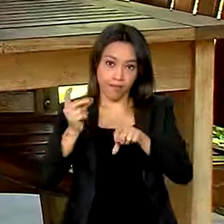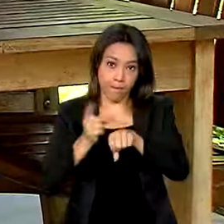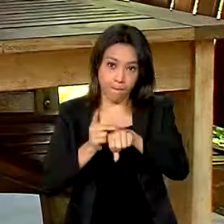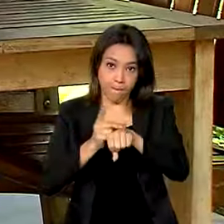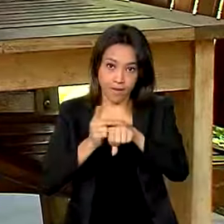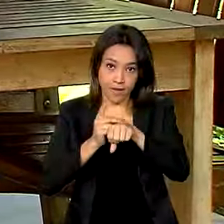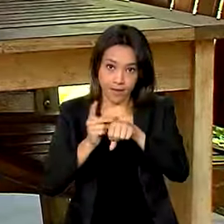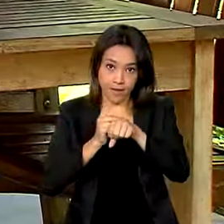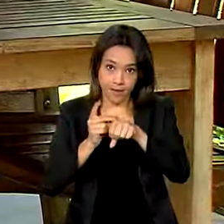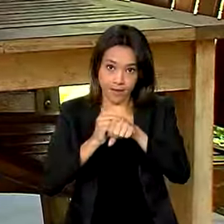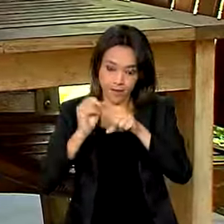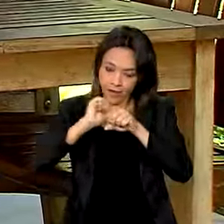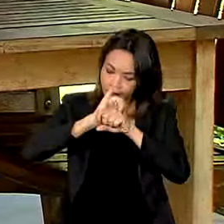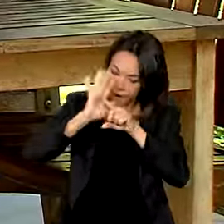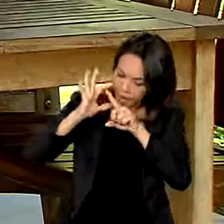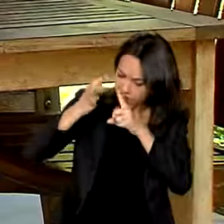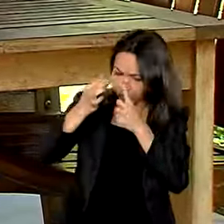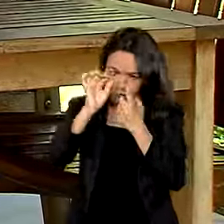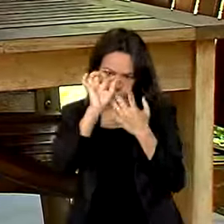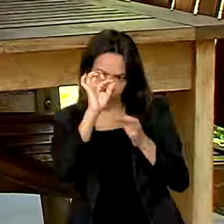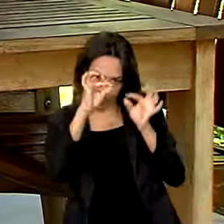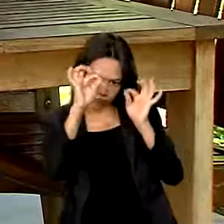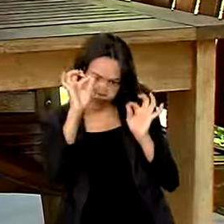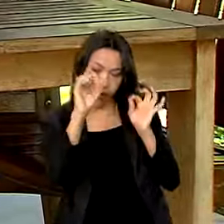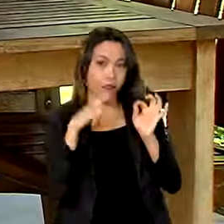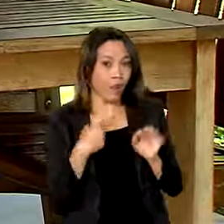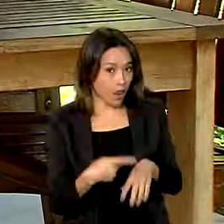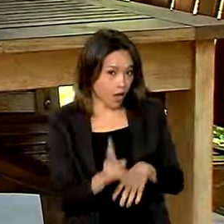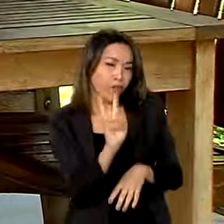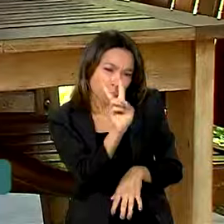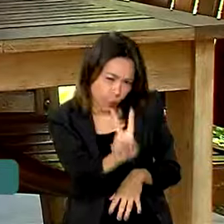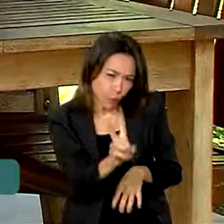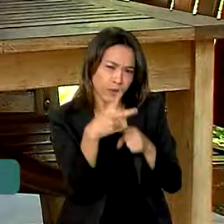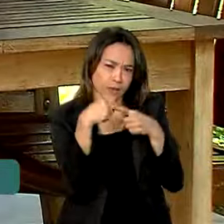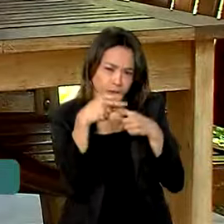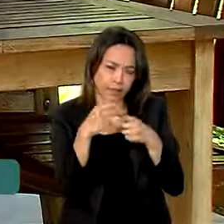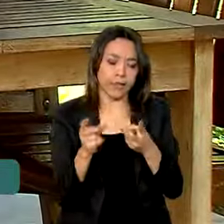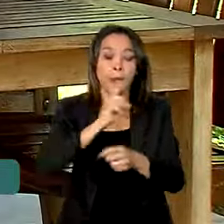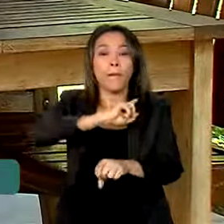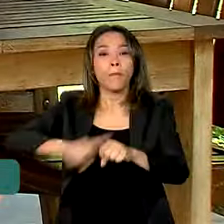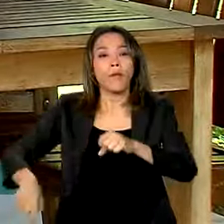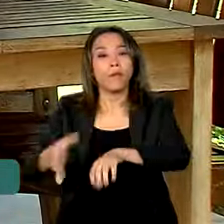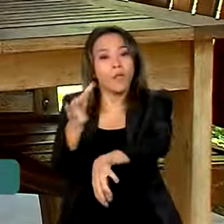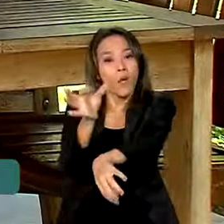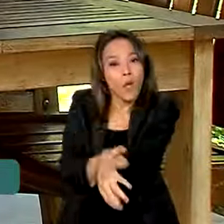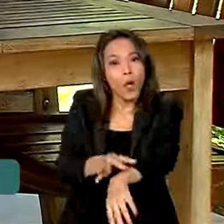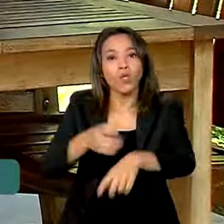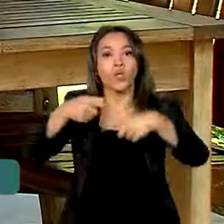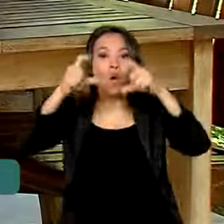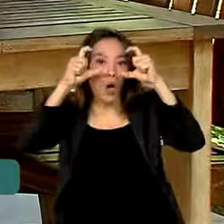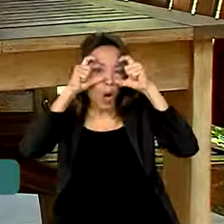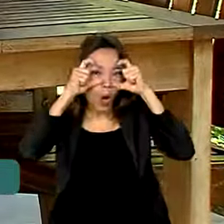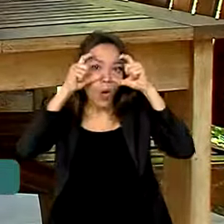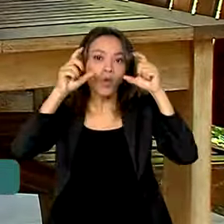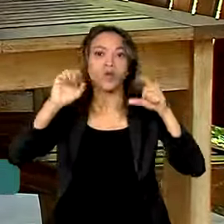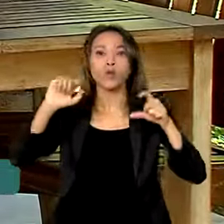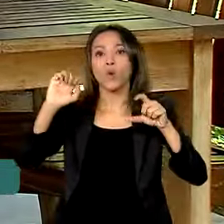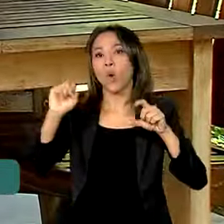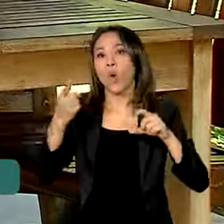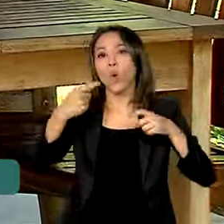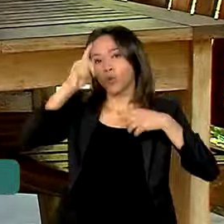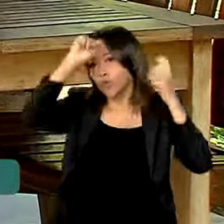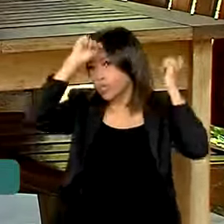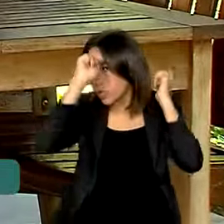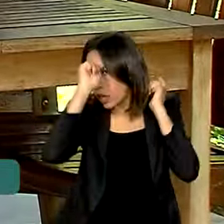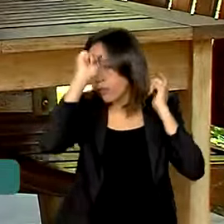Transparente é bom levar mais uma e é proibido o uso de relógio de óculos escuros ou de acessórios como